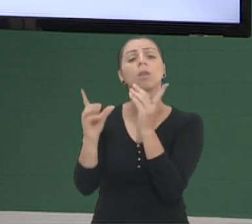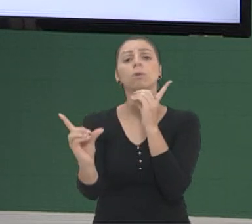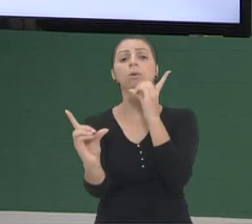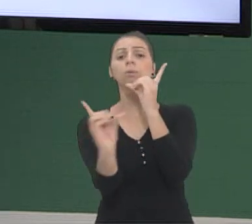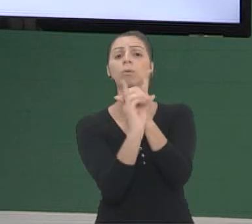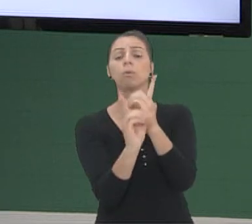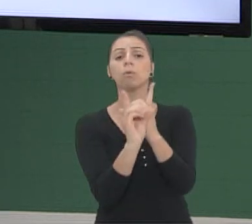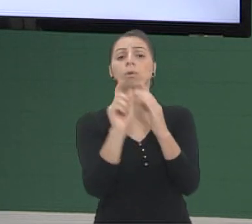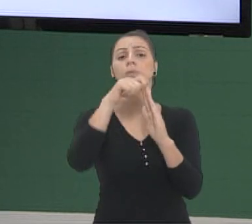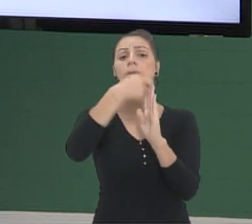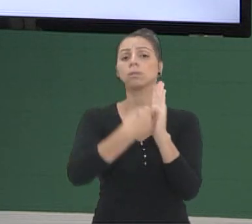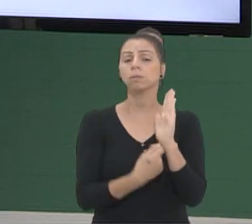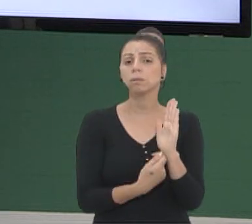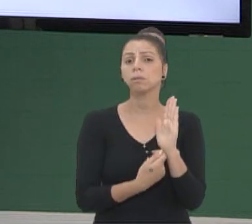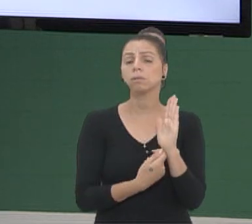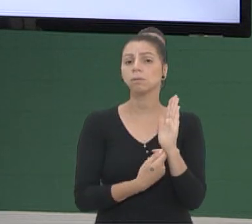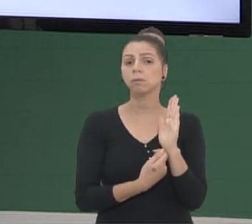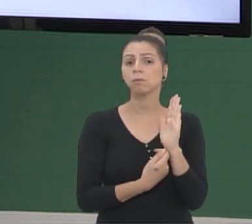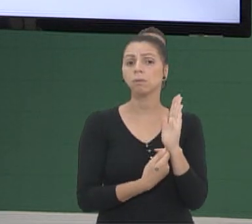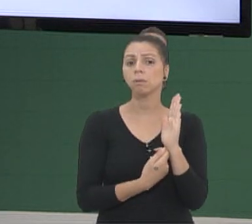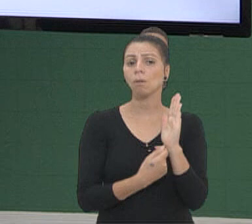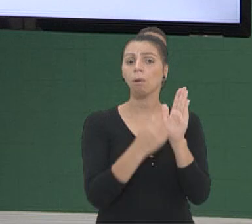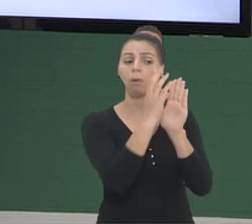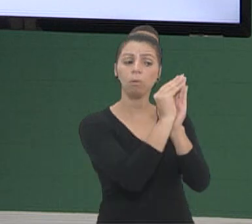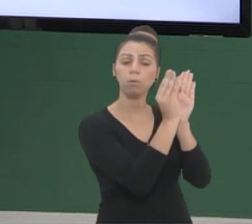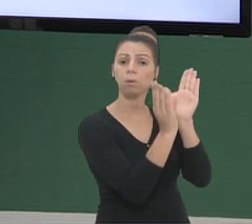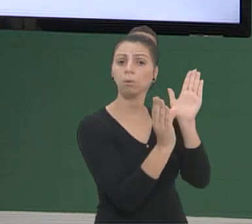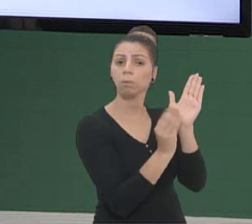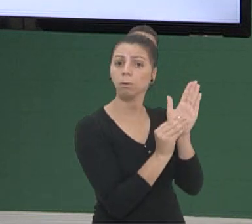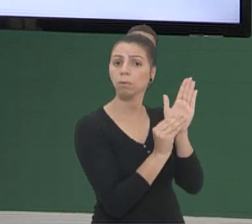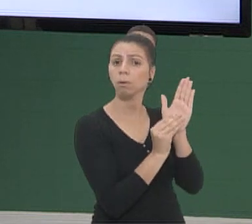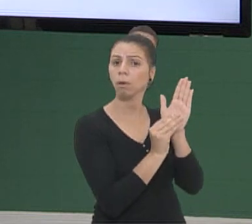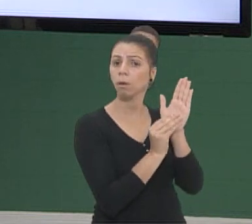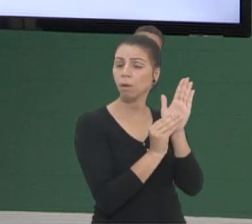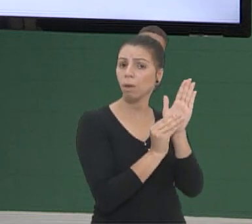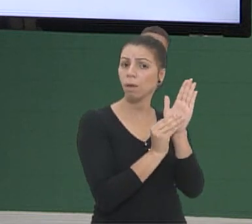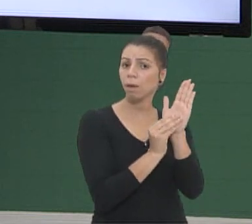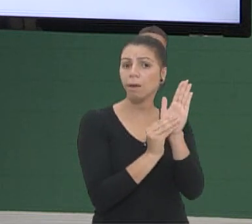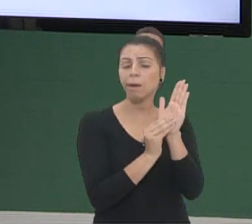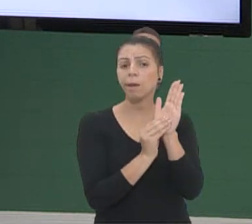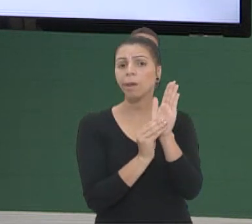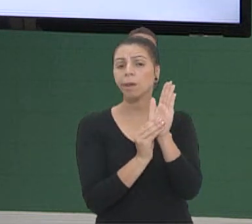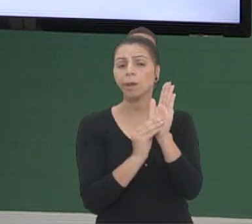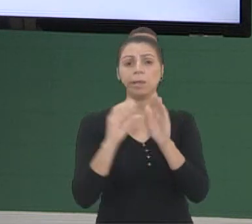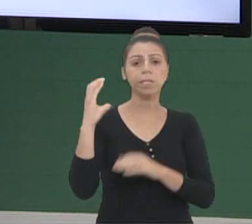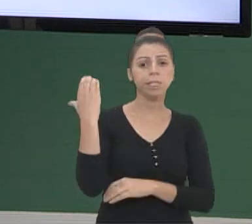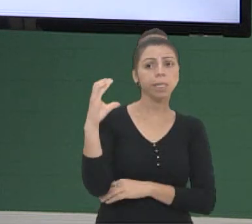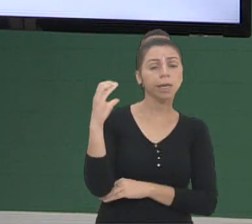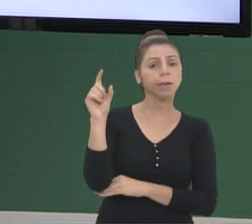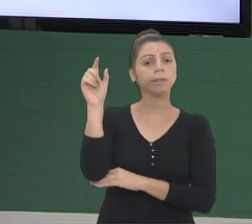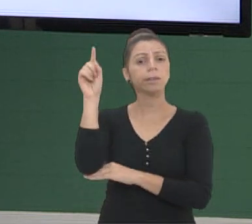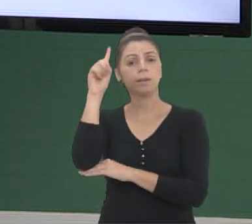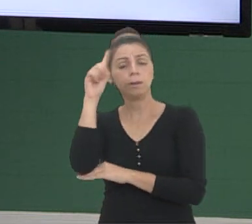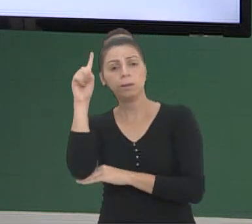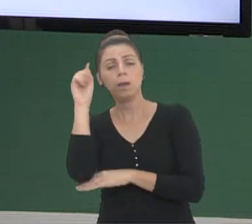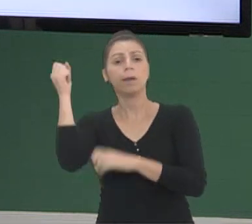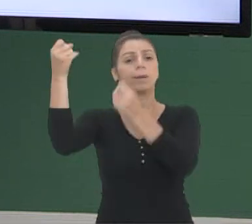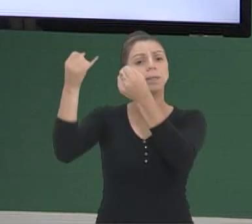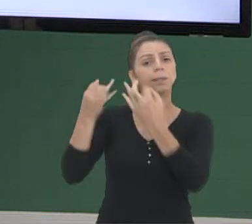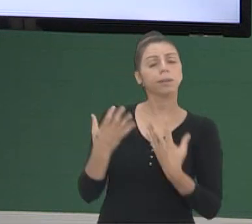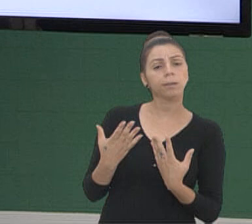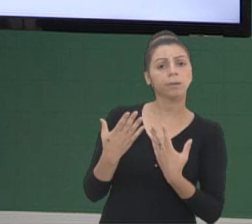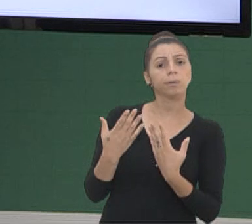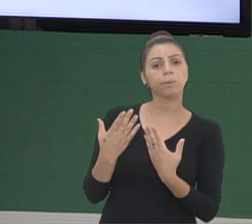esse texto, certo? O conteúdo também é um conteúdo sistematizado, é ciência do cotidiano, é explicação